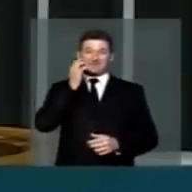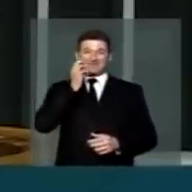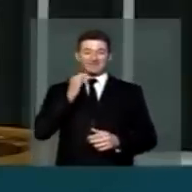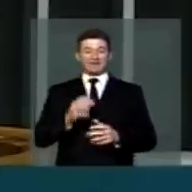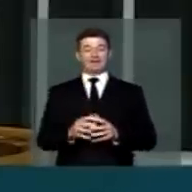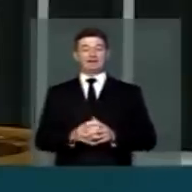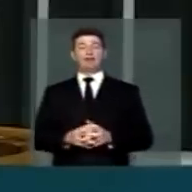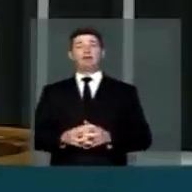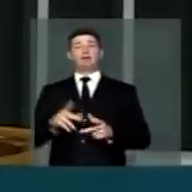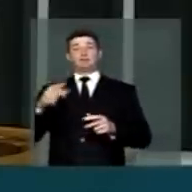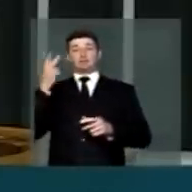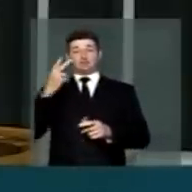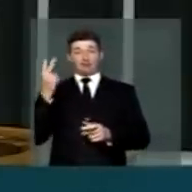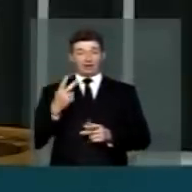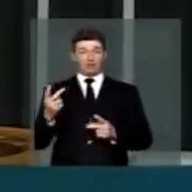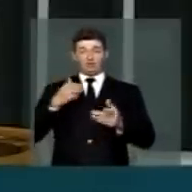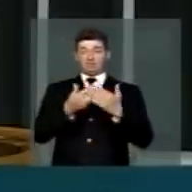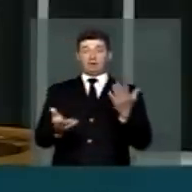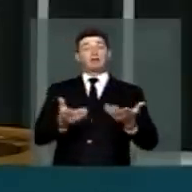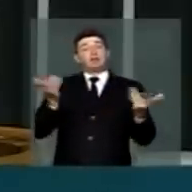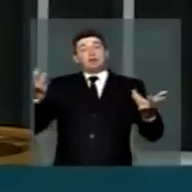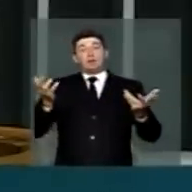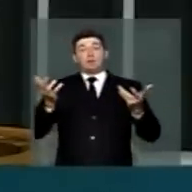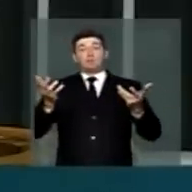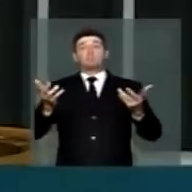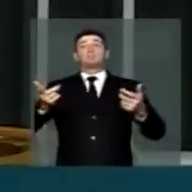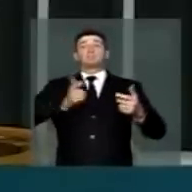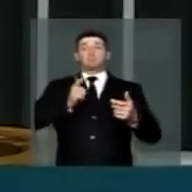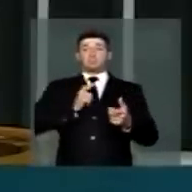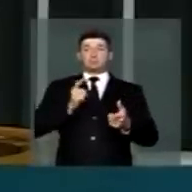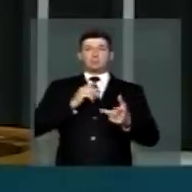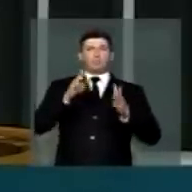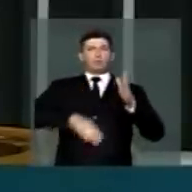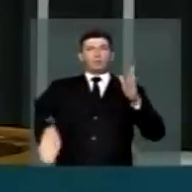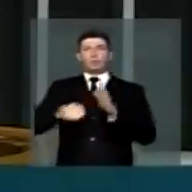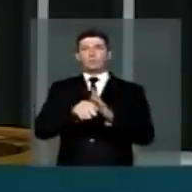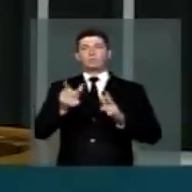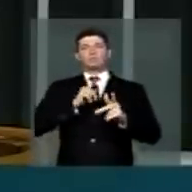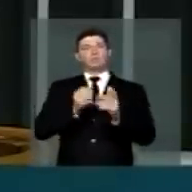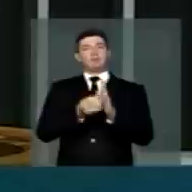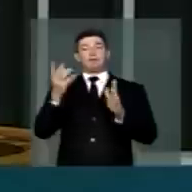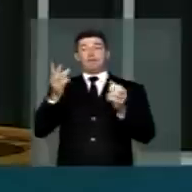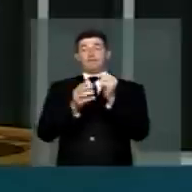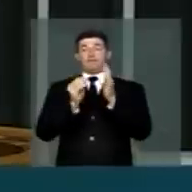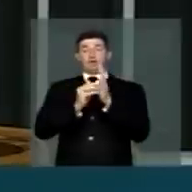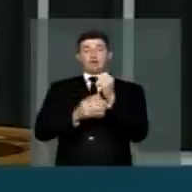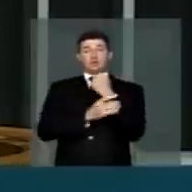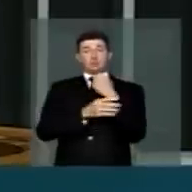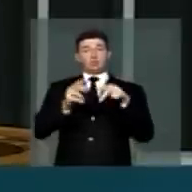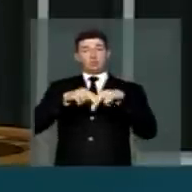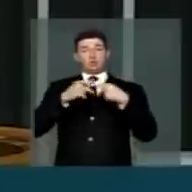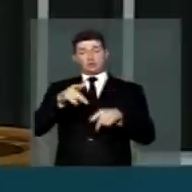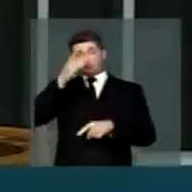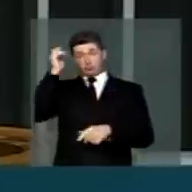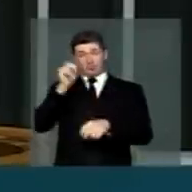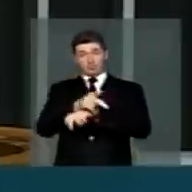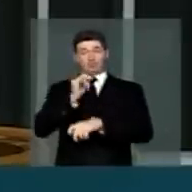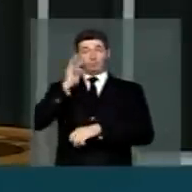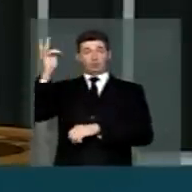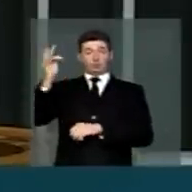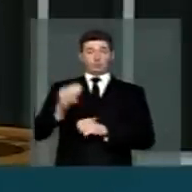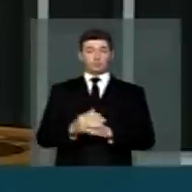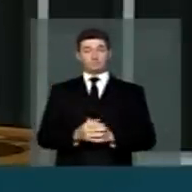40% de seus valores. Então, existe toda uma insegurança por parte desses futuros